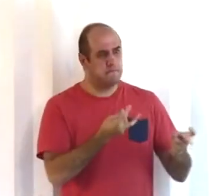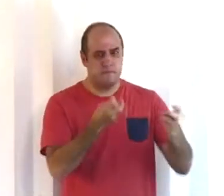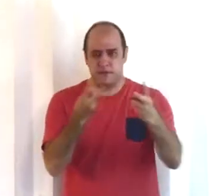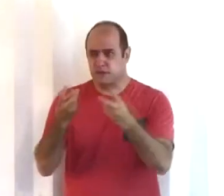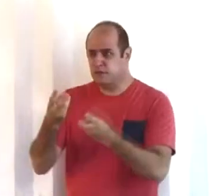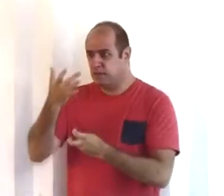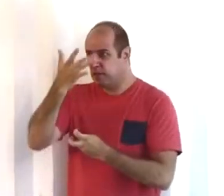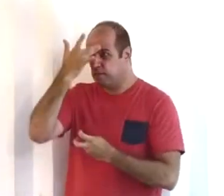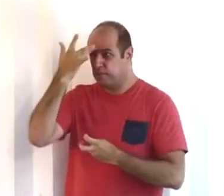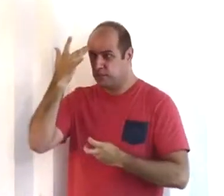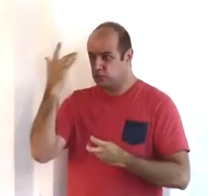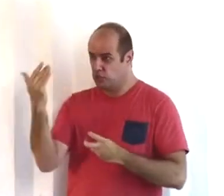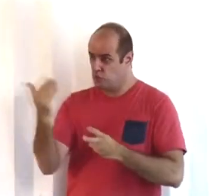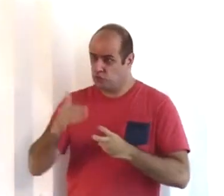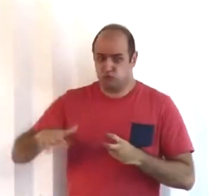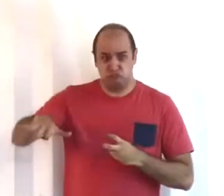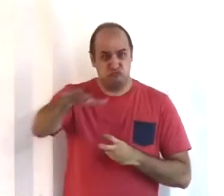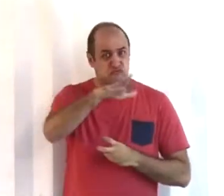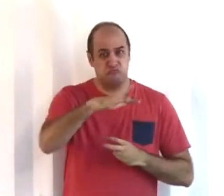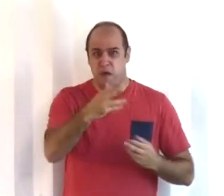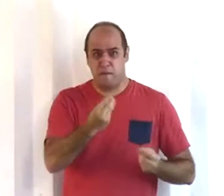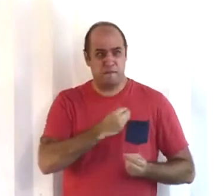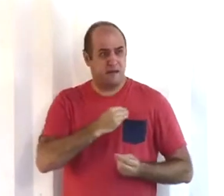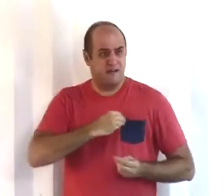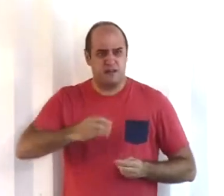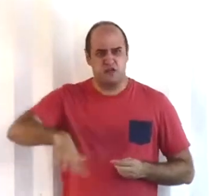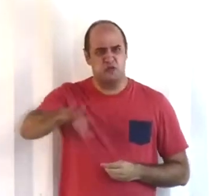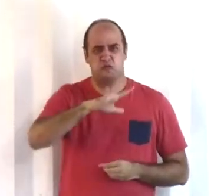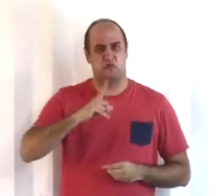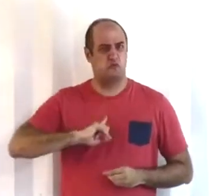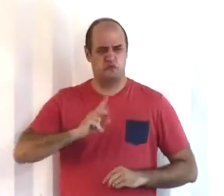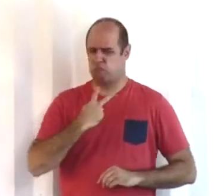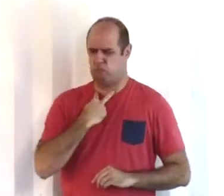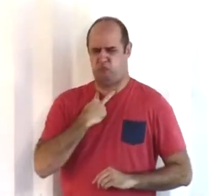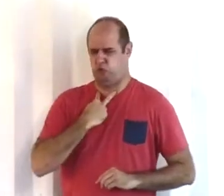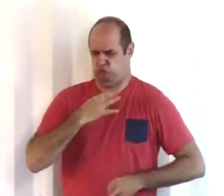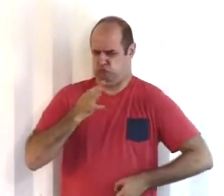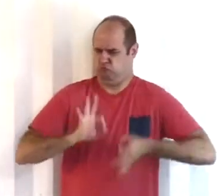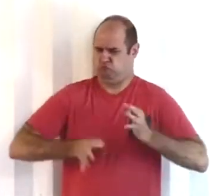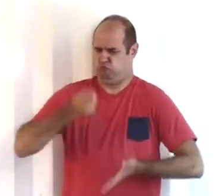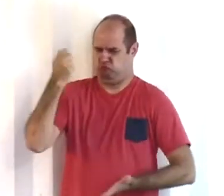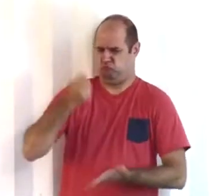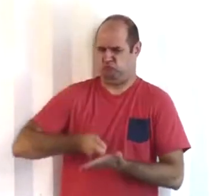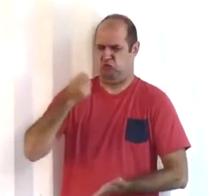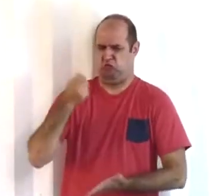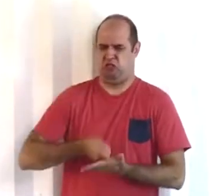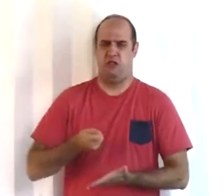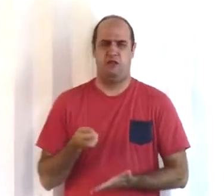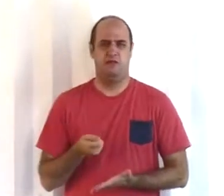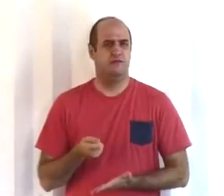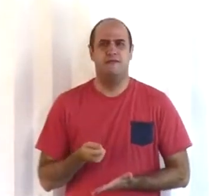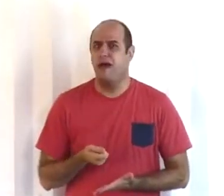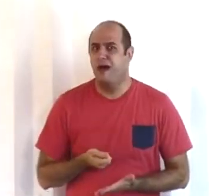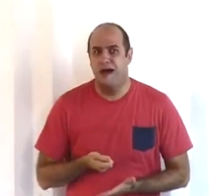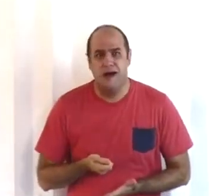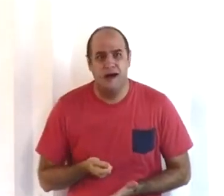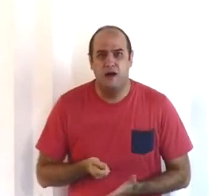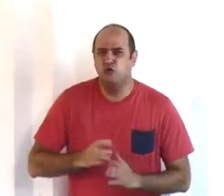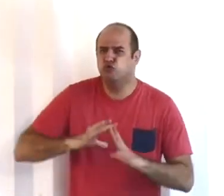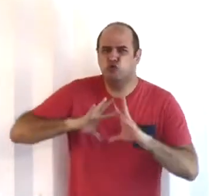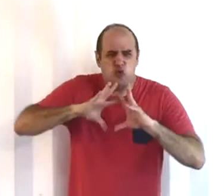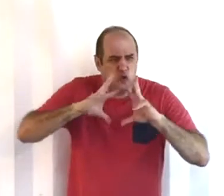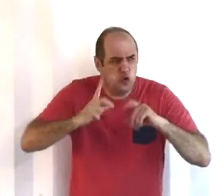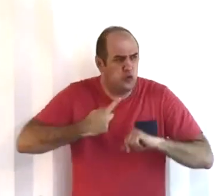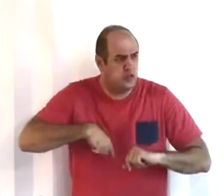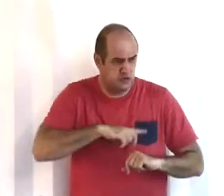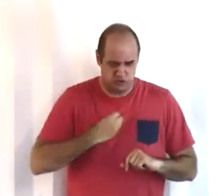nosso juízo duro, como usurpando o justo juiz. As nossas causas precisam estar diante